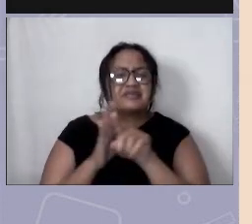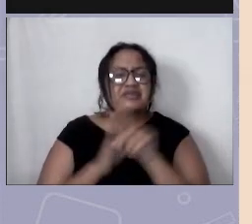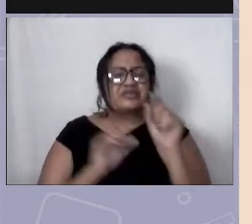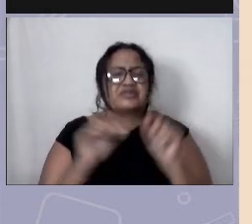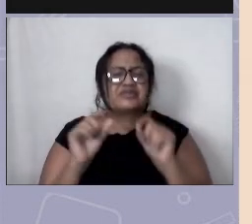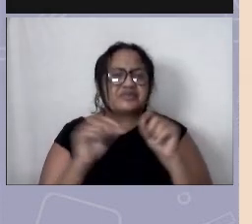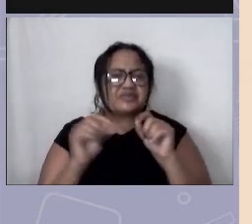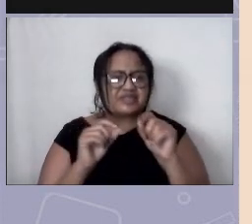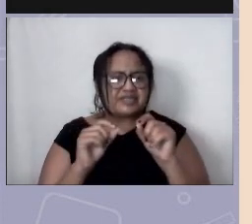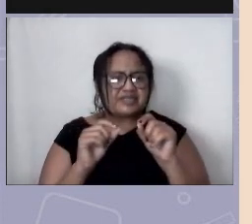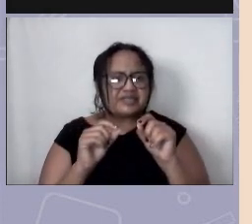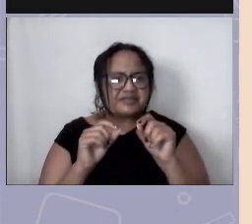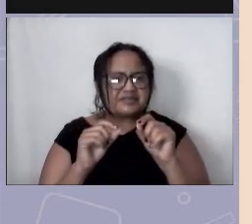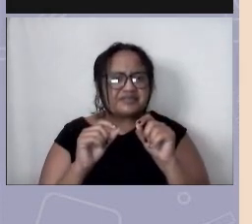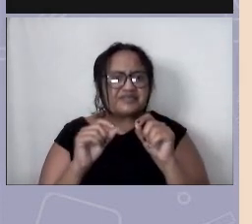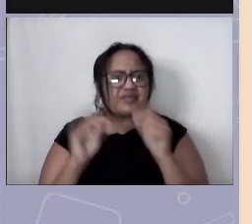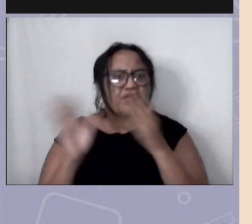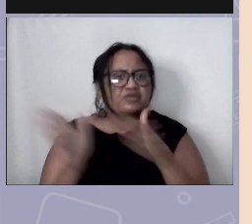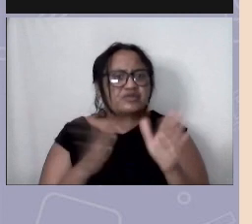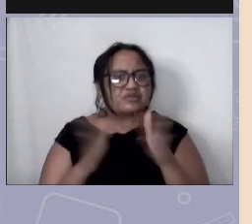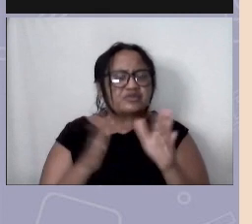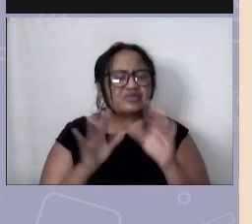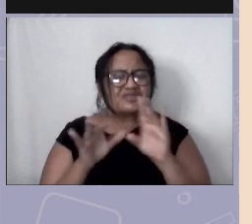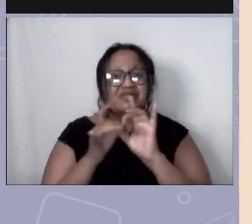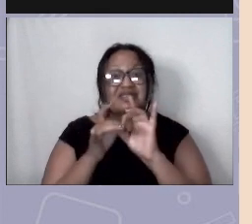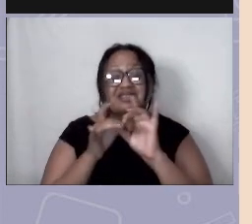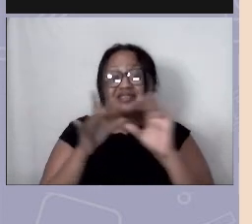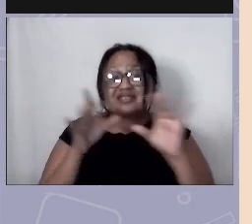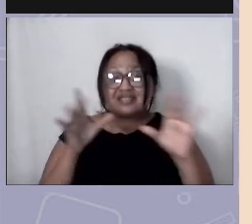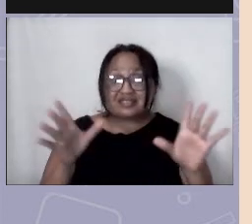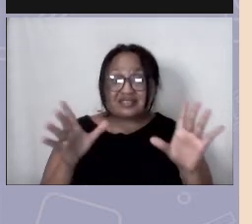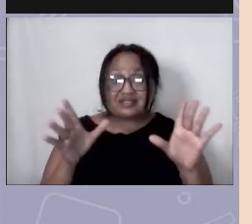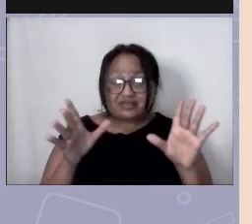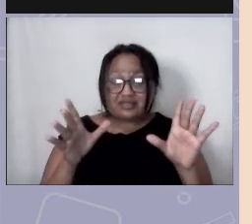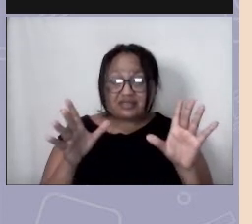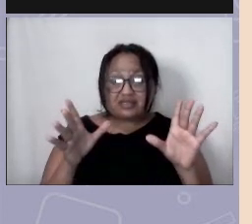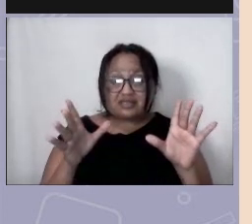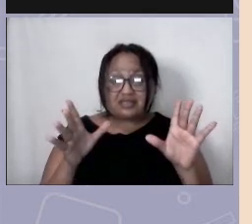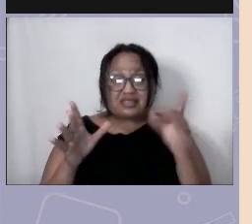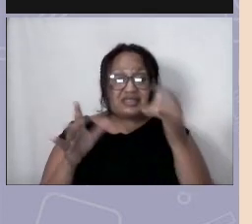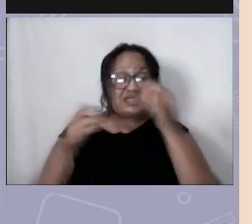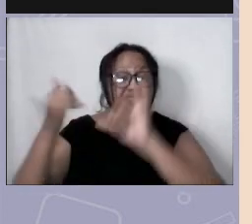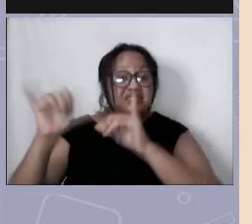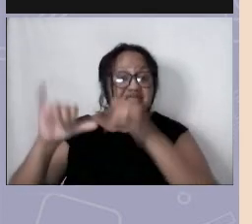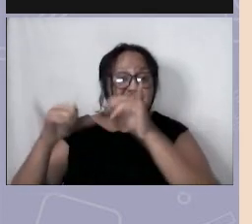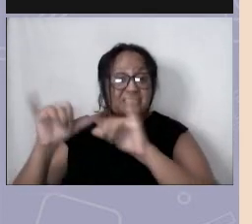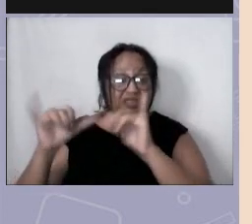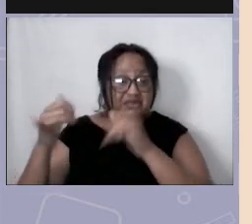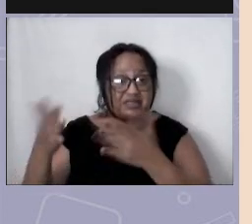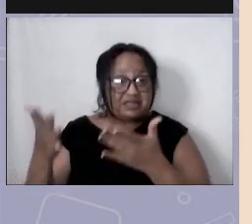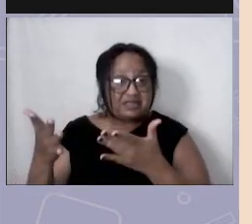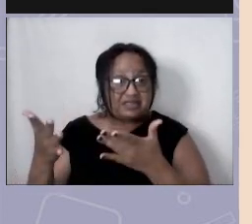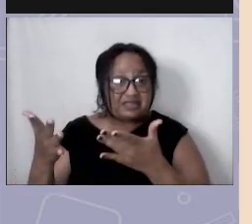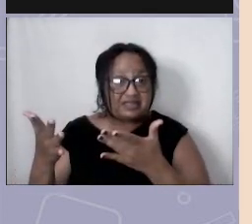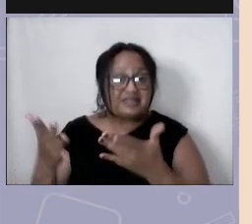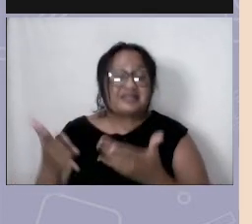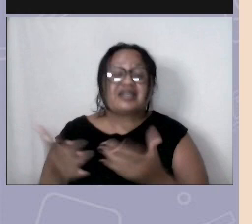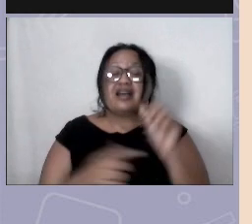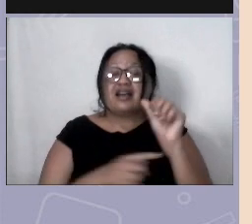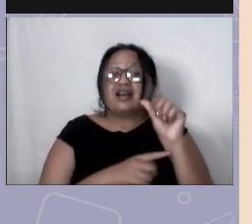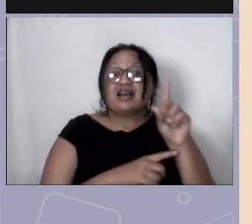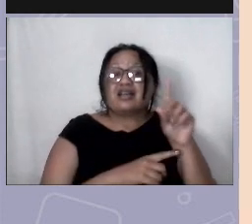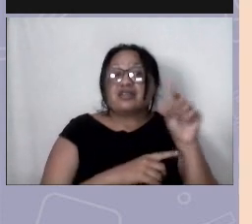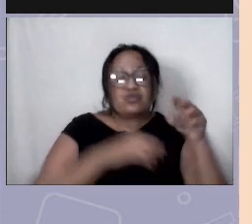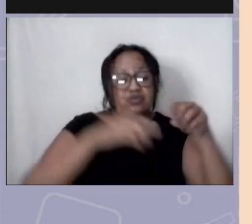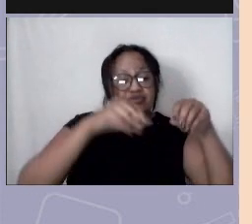orgânicos eles são produtos livres de agrotóxicos e outros produtos químicos sintéticos seja adubo fertilizante pesticida